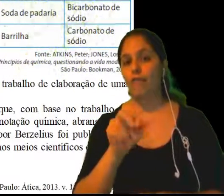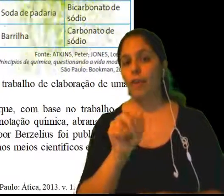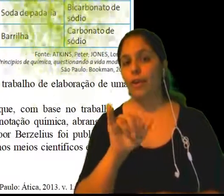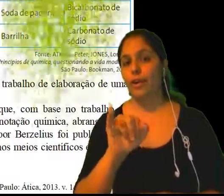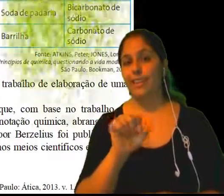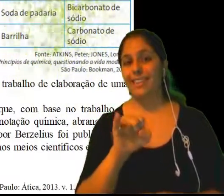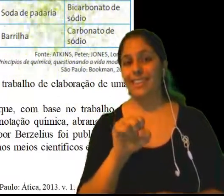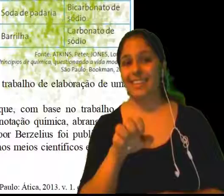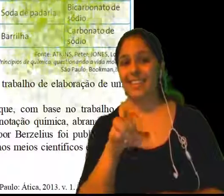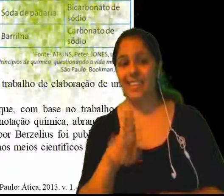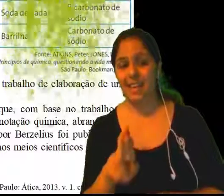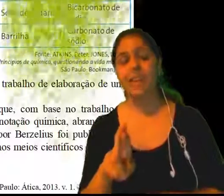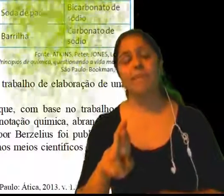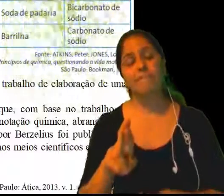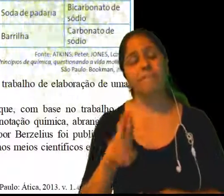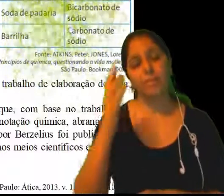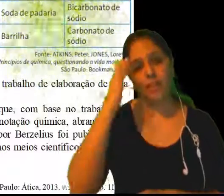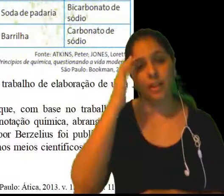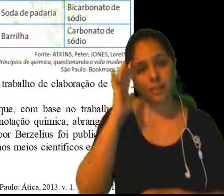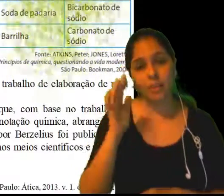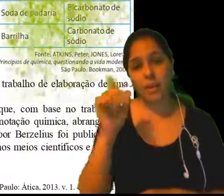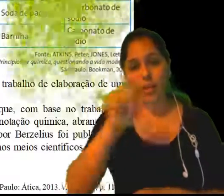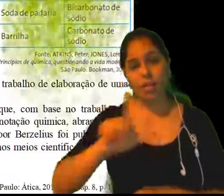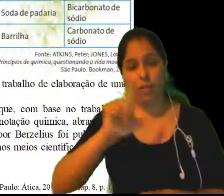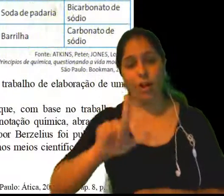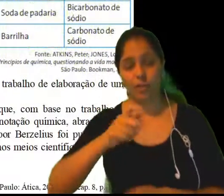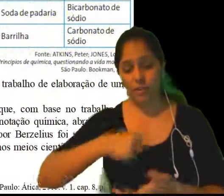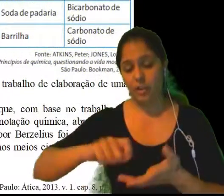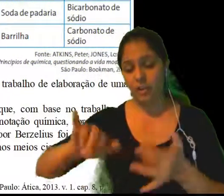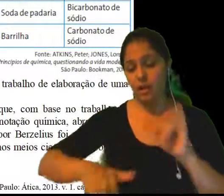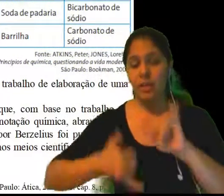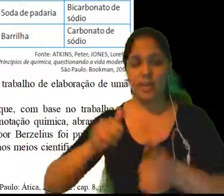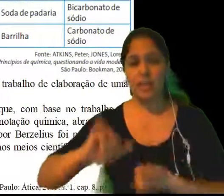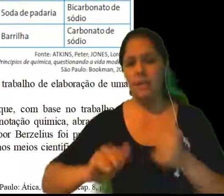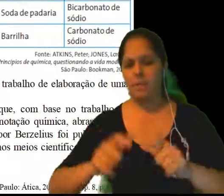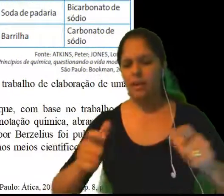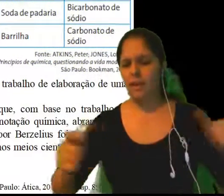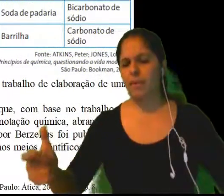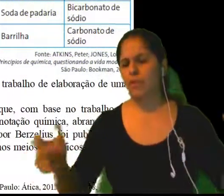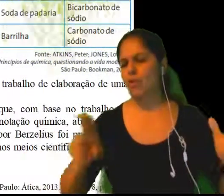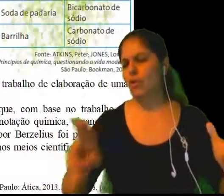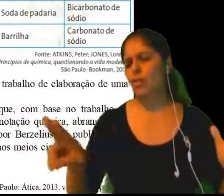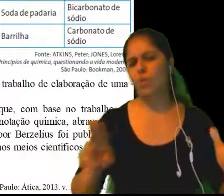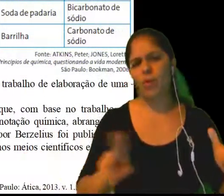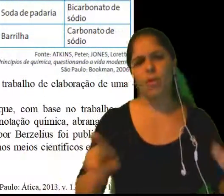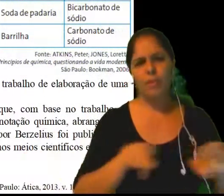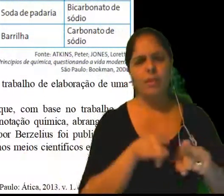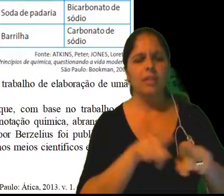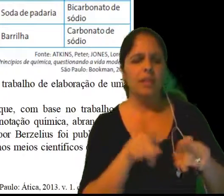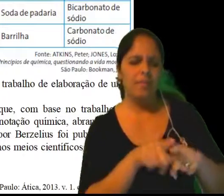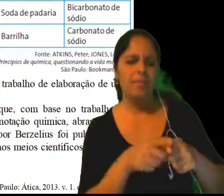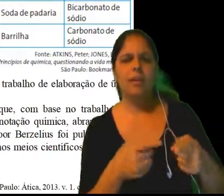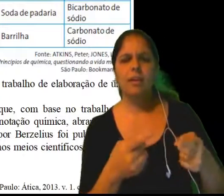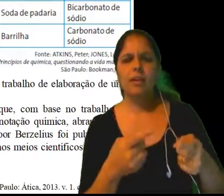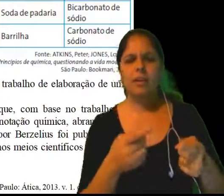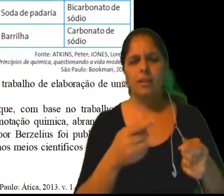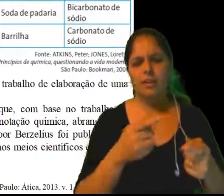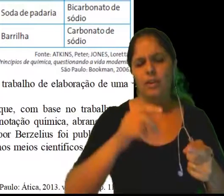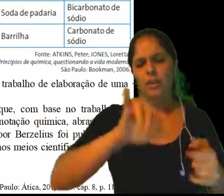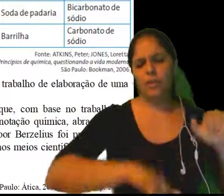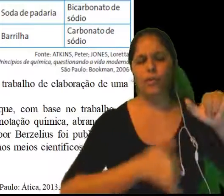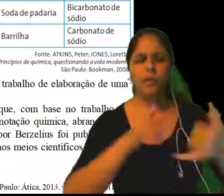chegou a um sistema simples e lógico de notação química, que abrange tanto o nome quanto a fórmula